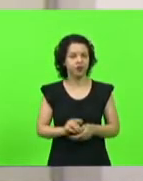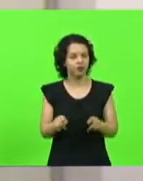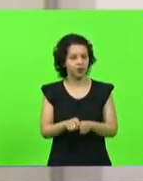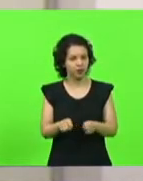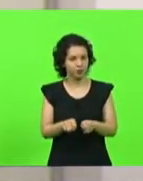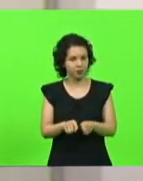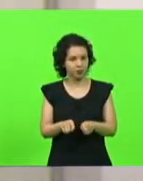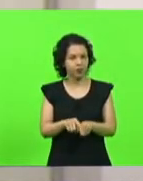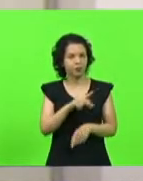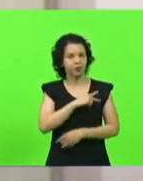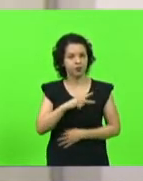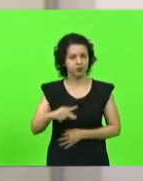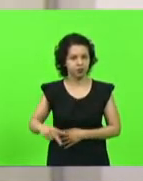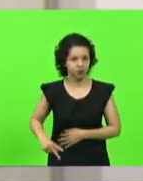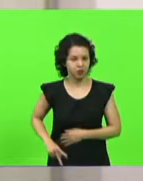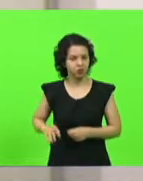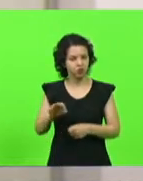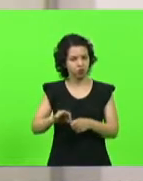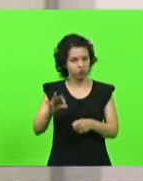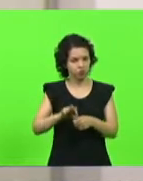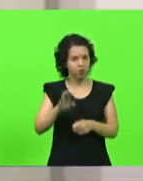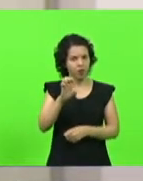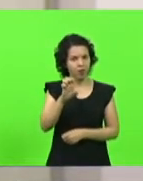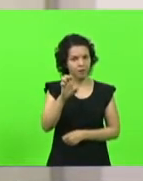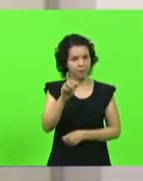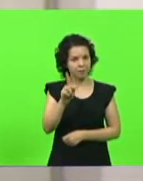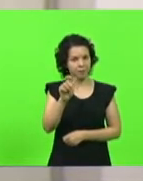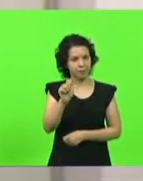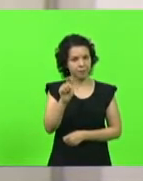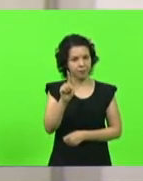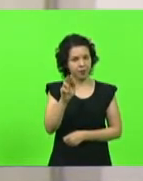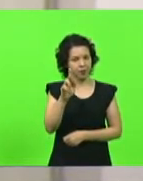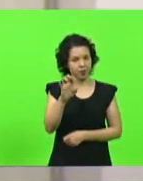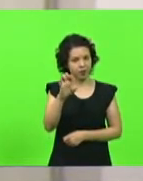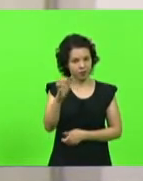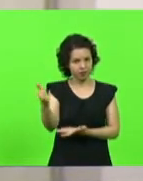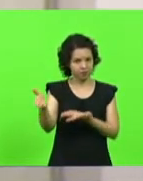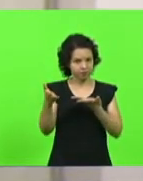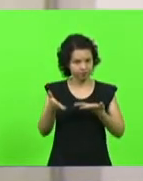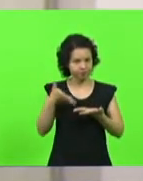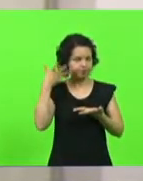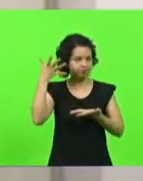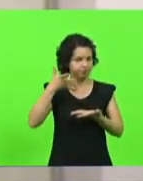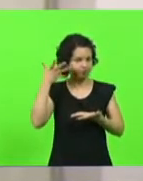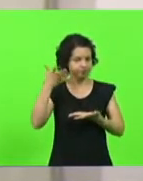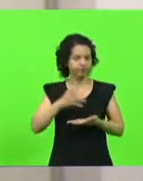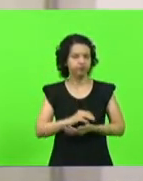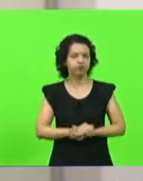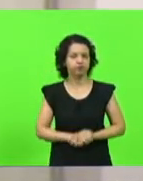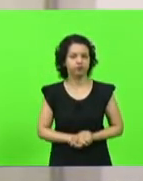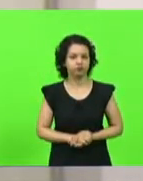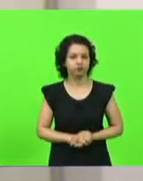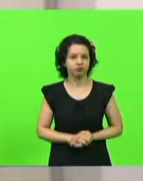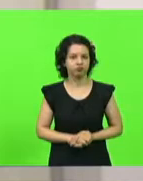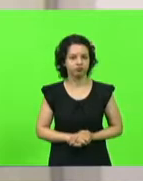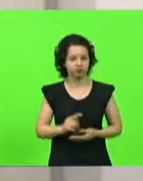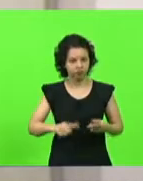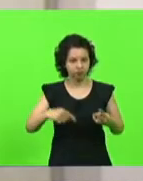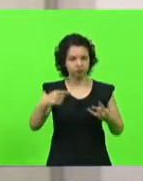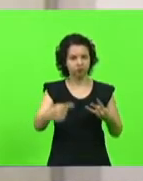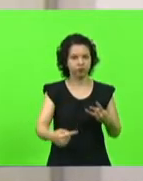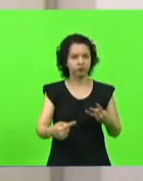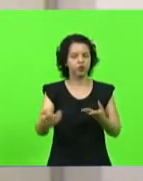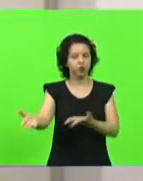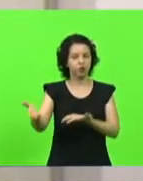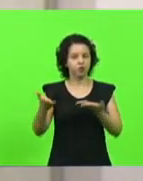instituição Edilene Steinwandler. Prosseguindo, o senhor presidente convidou para fazer uso da palavra o excelentíssimo